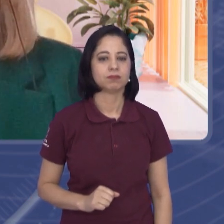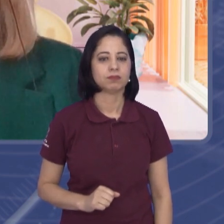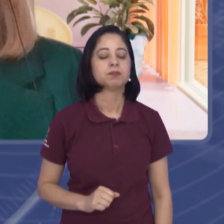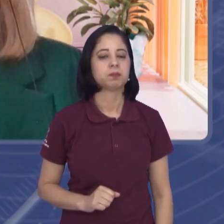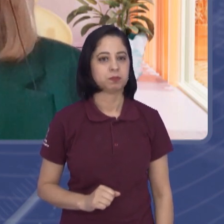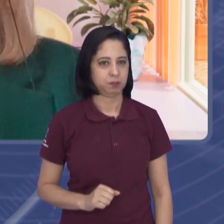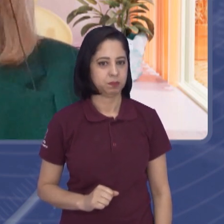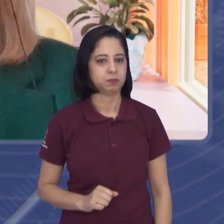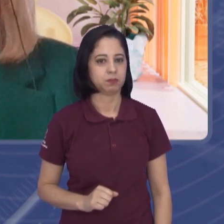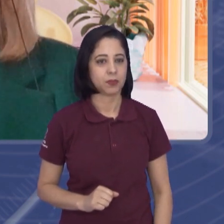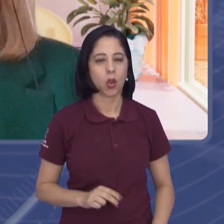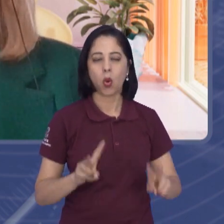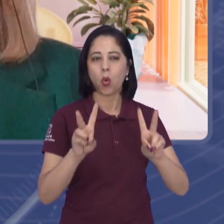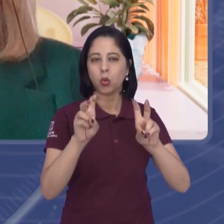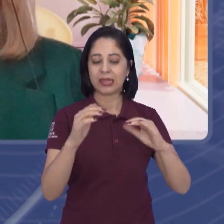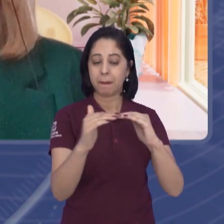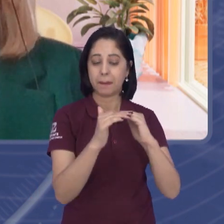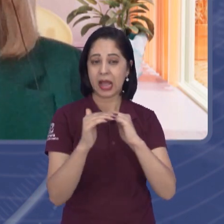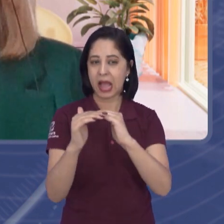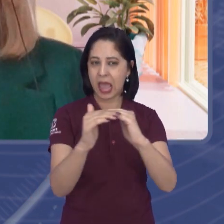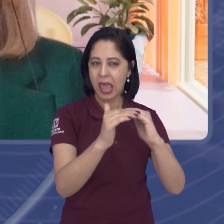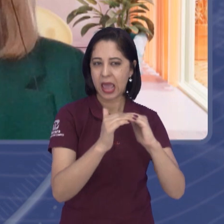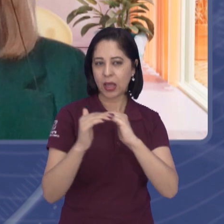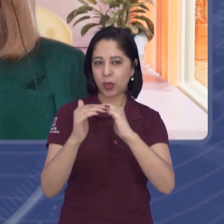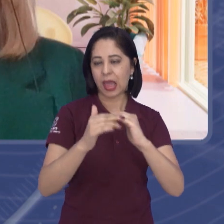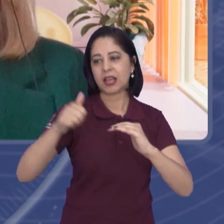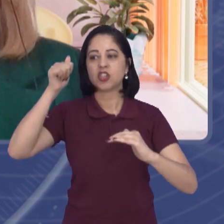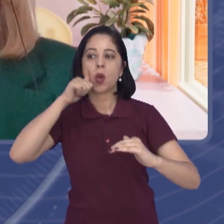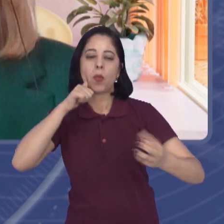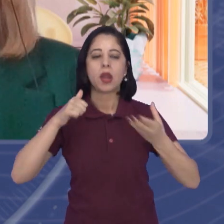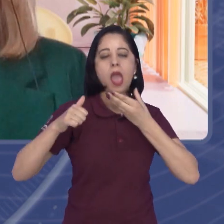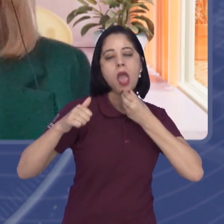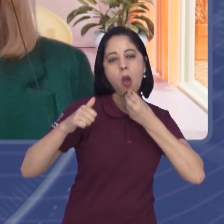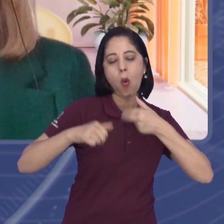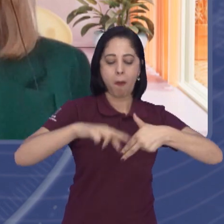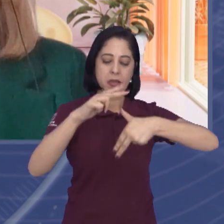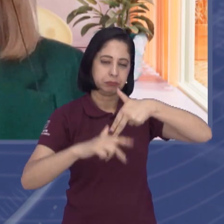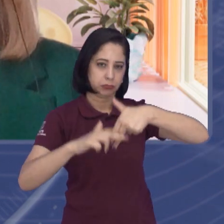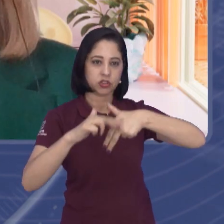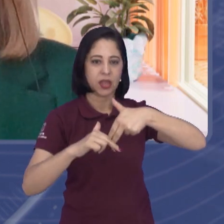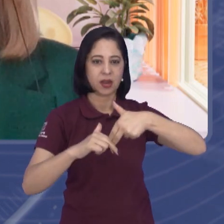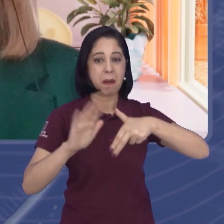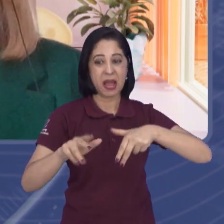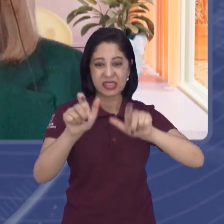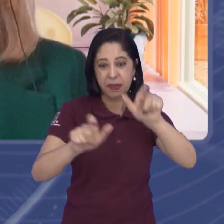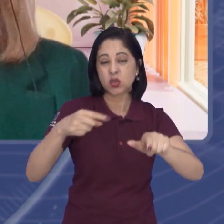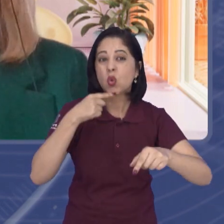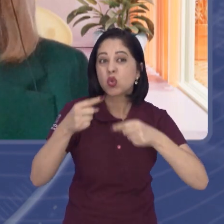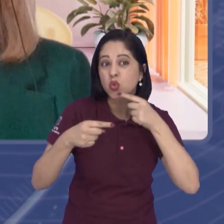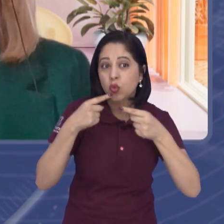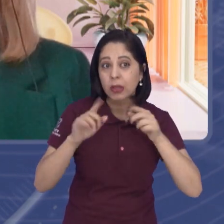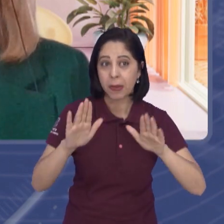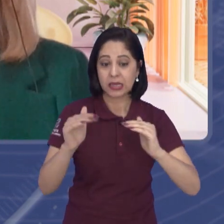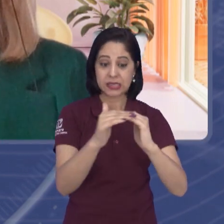gente fala de equidade de gênero, né, tem muitas pessoas que ainda têm essa dúvida, né, gente? Mas a equidade, ela visa